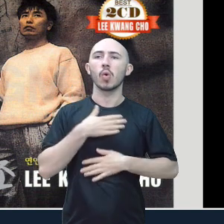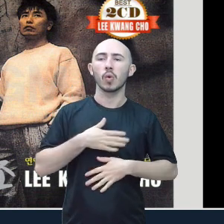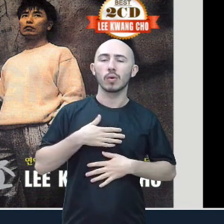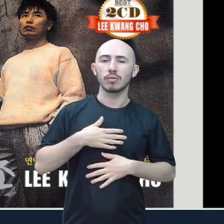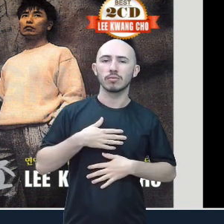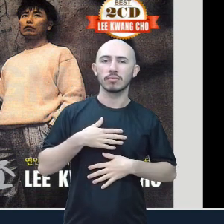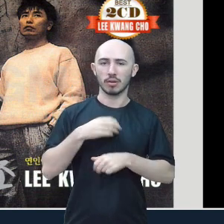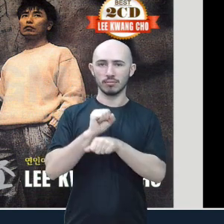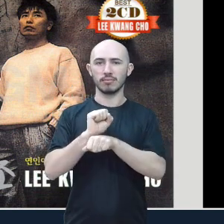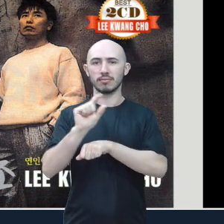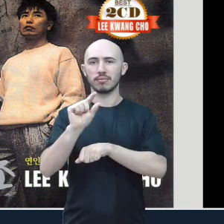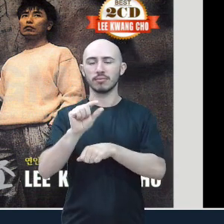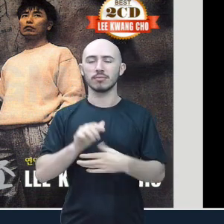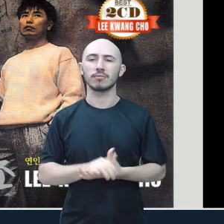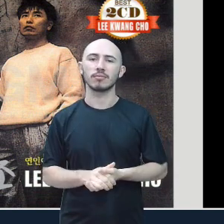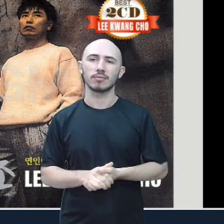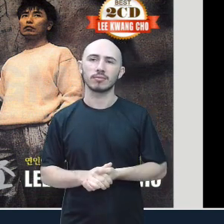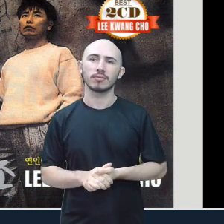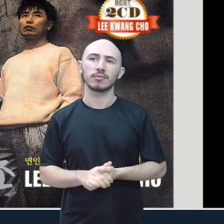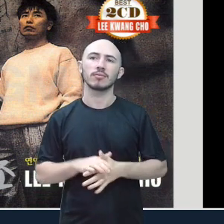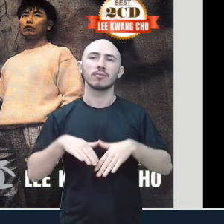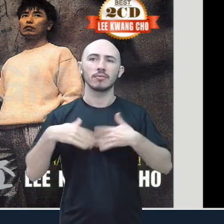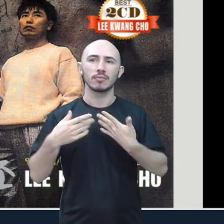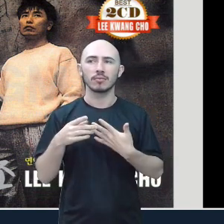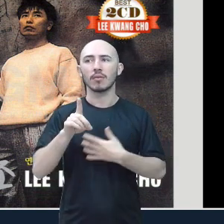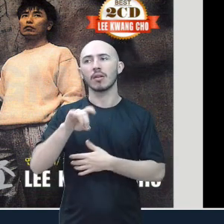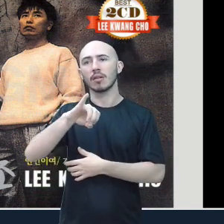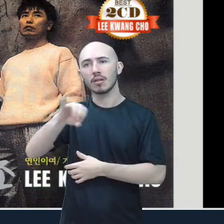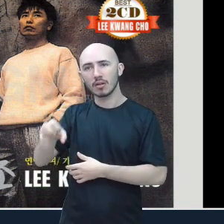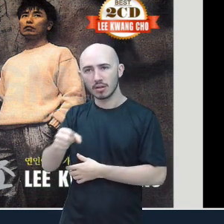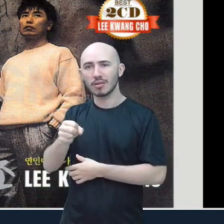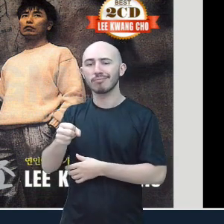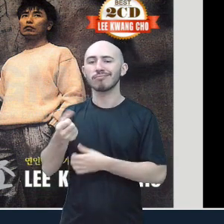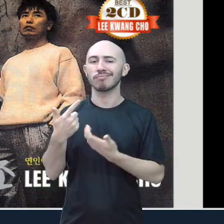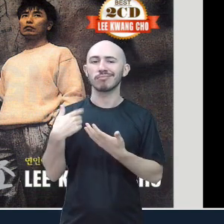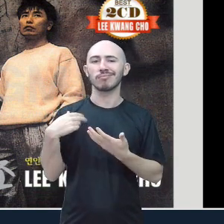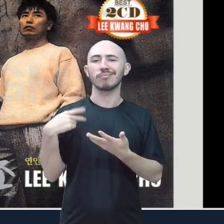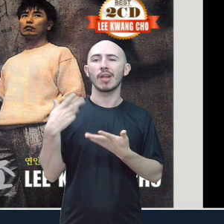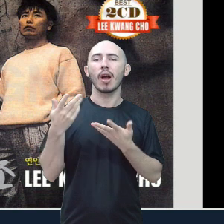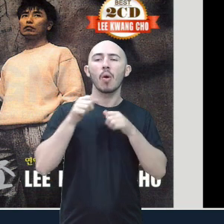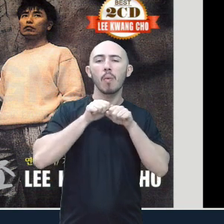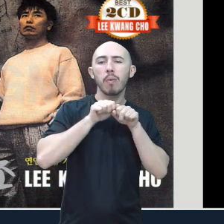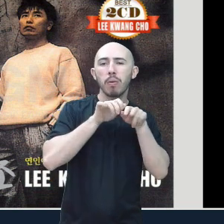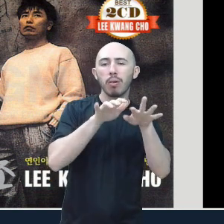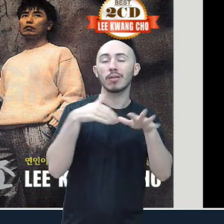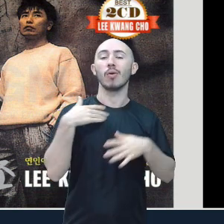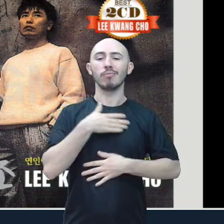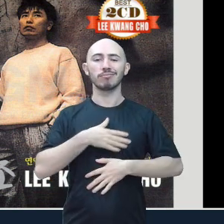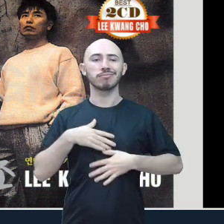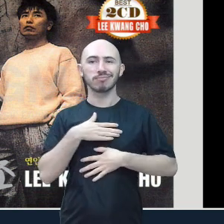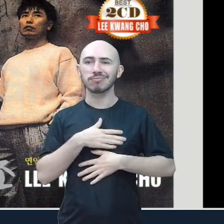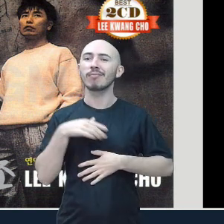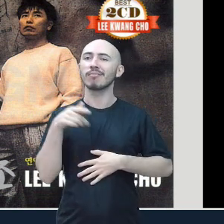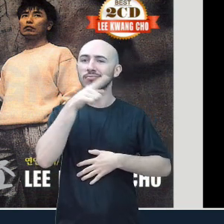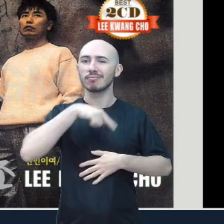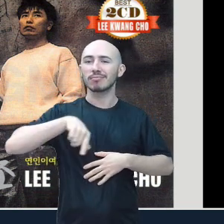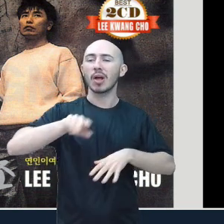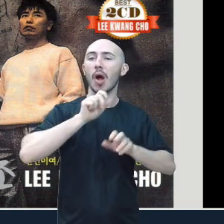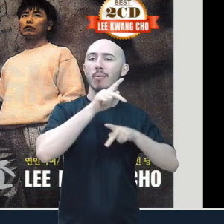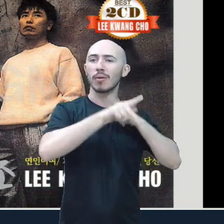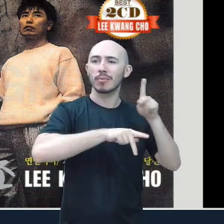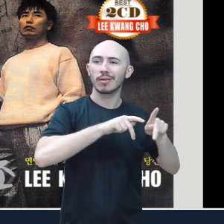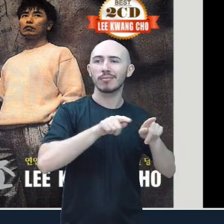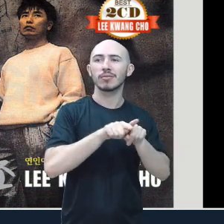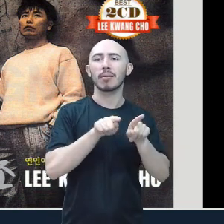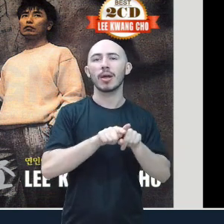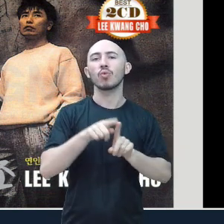rapidinho aqui. Na década de 80, os DJs começaram a se popularizar e também caíram no gosto do povo as músicas